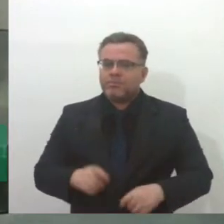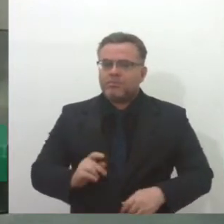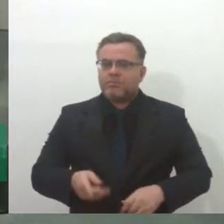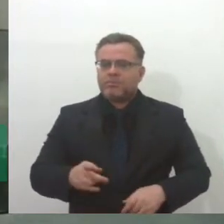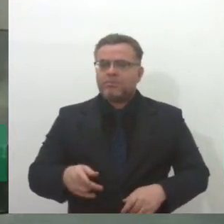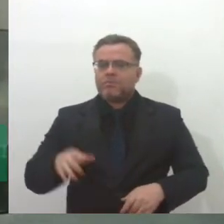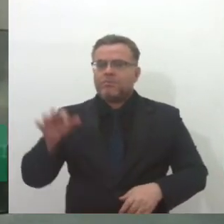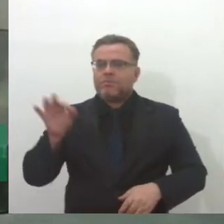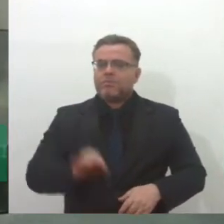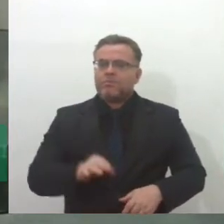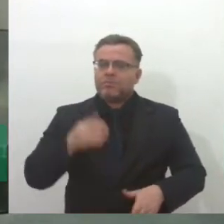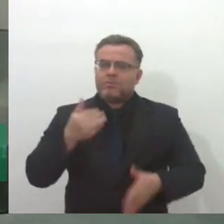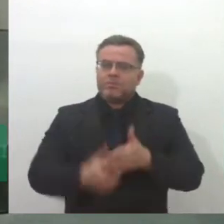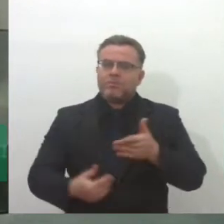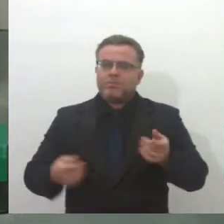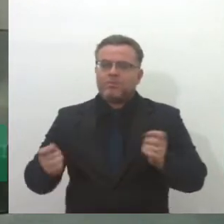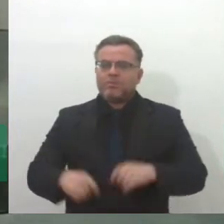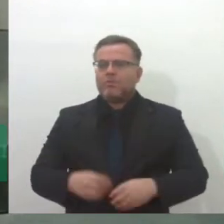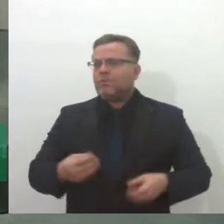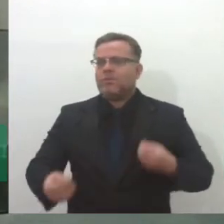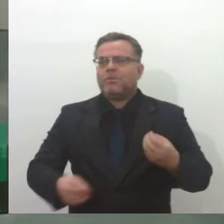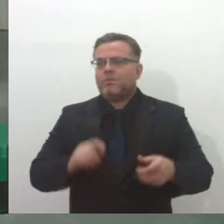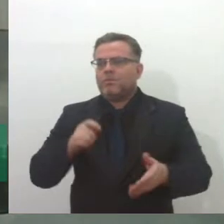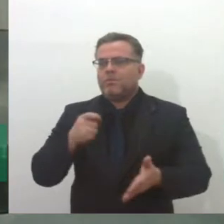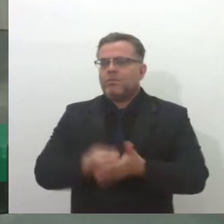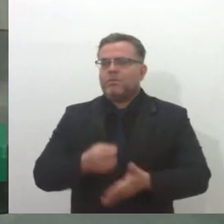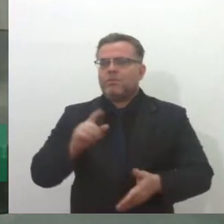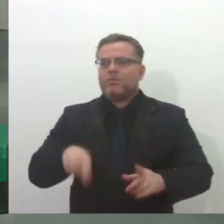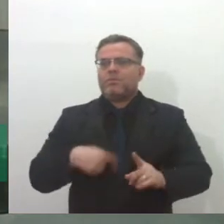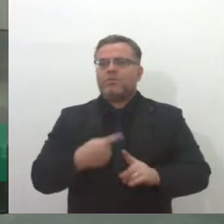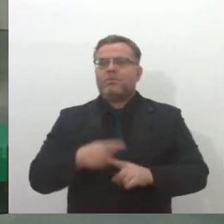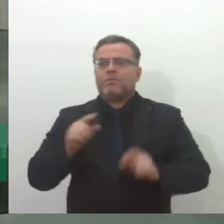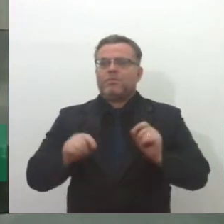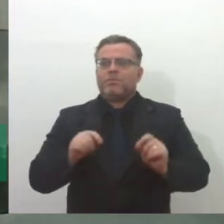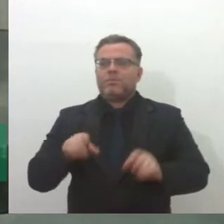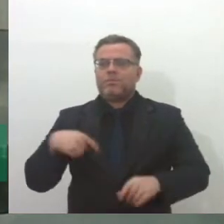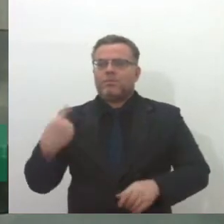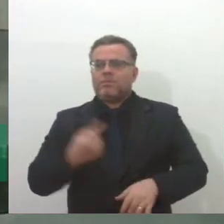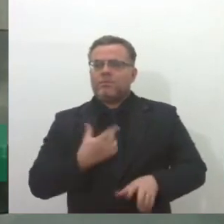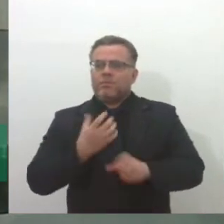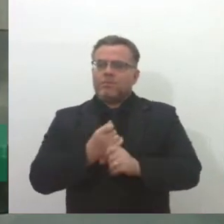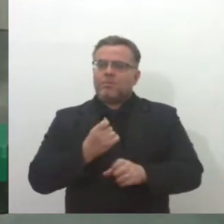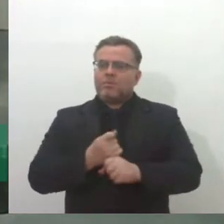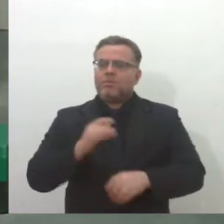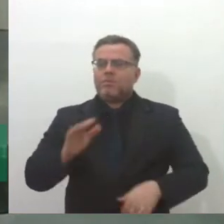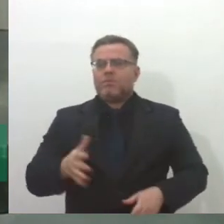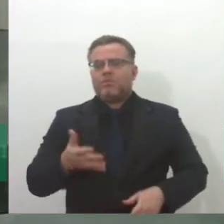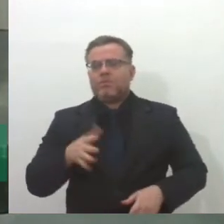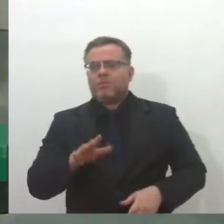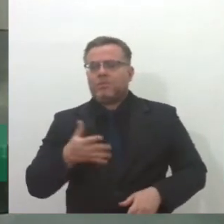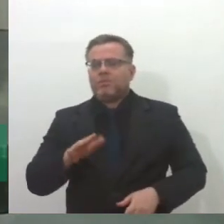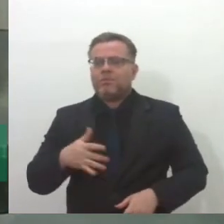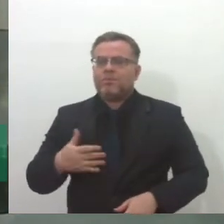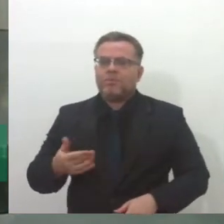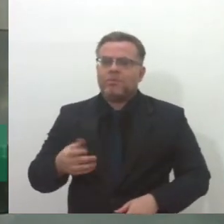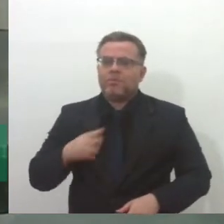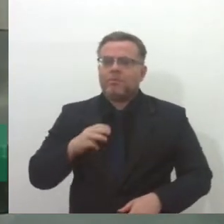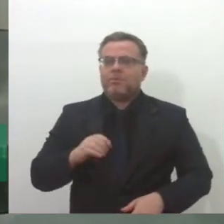ele estaria pagando a mais, até para que a gente possa saber mais ou menos a média dessa